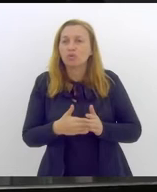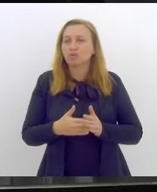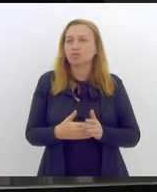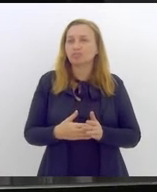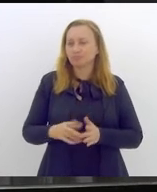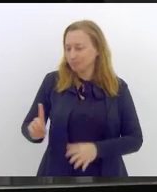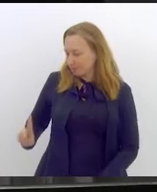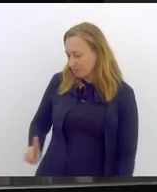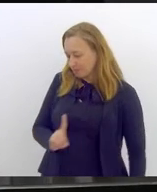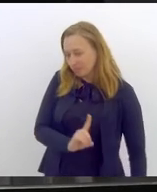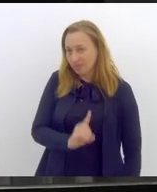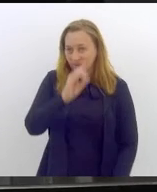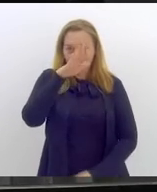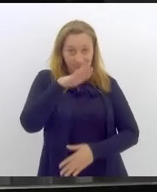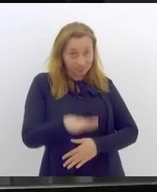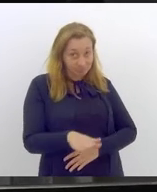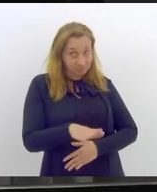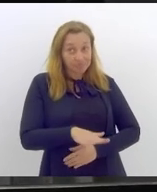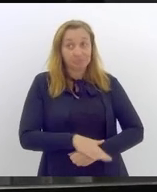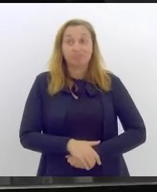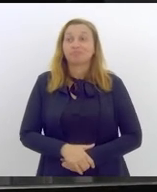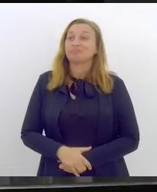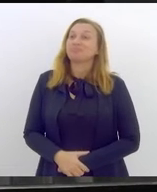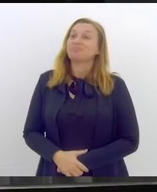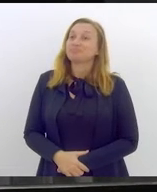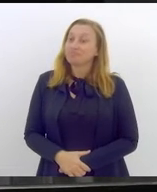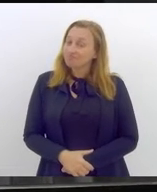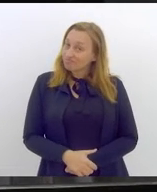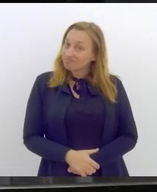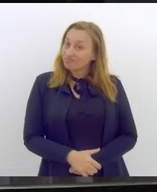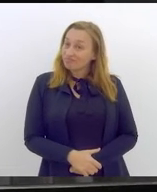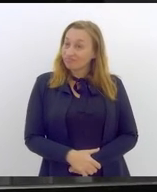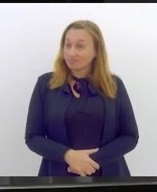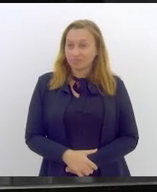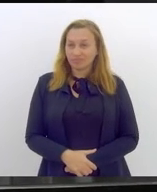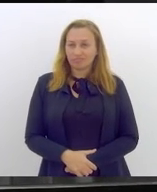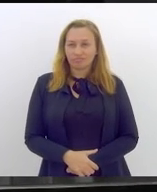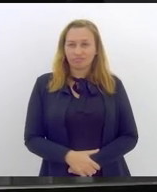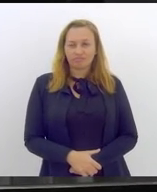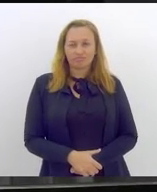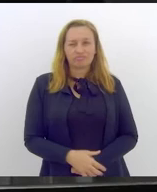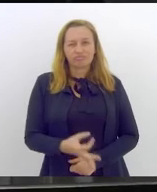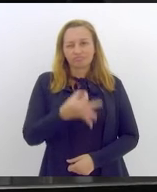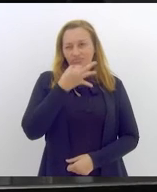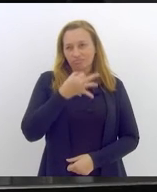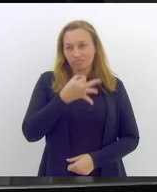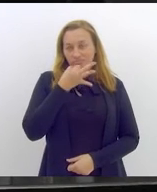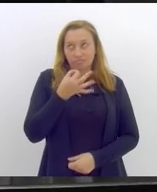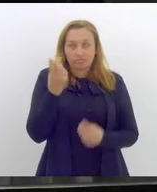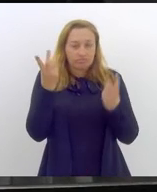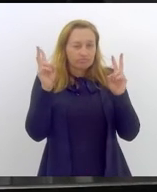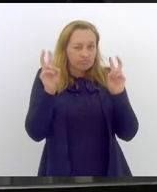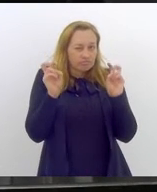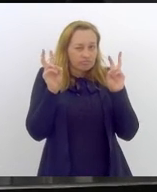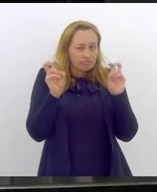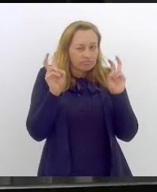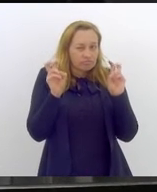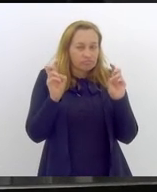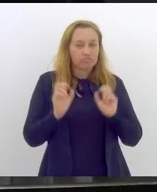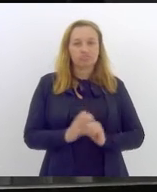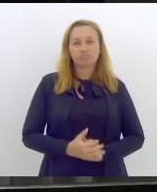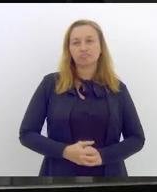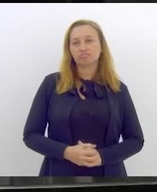traz aqui nesta tarde é na minha opinião um assunto um